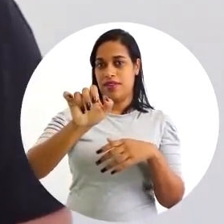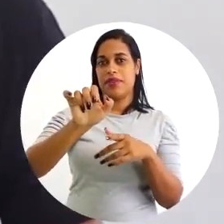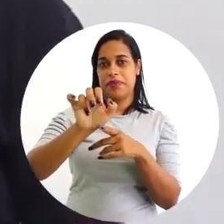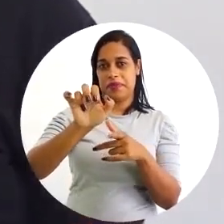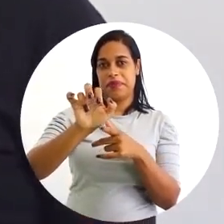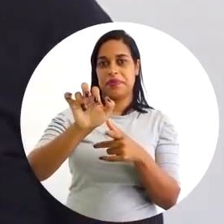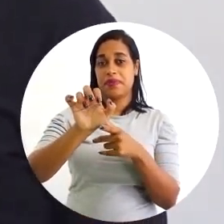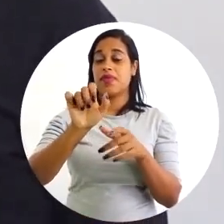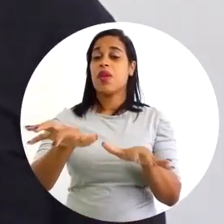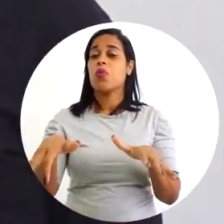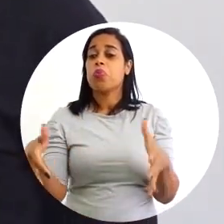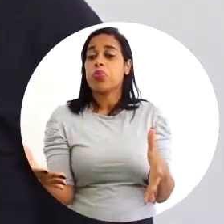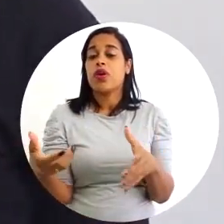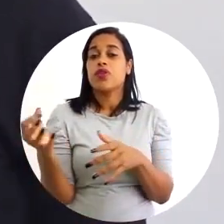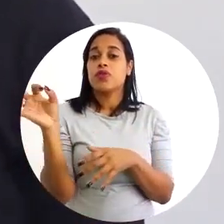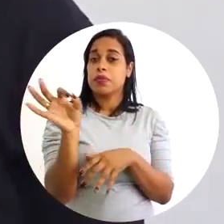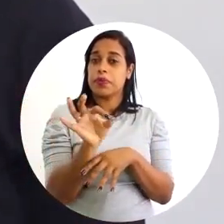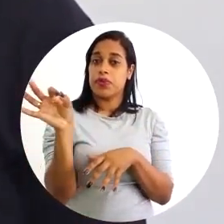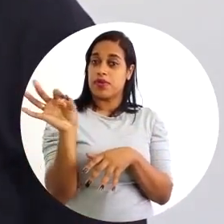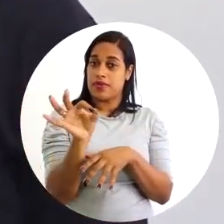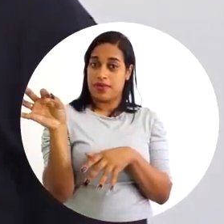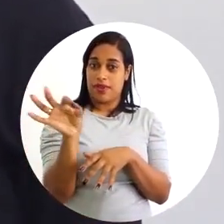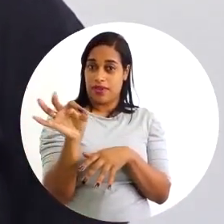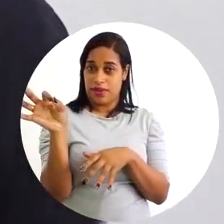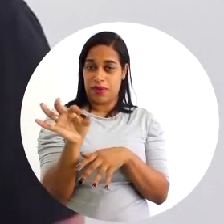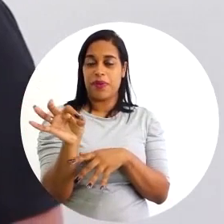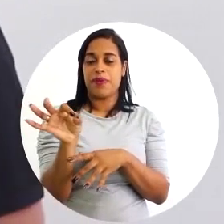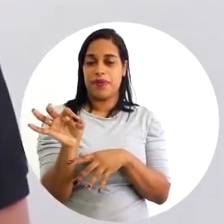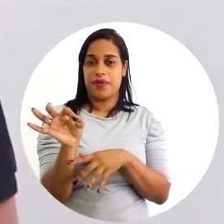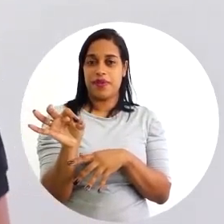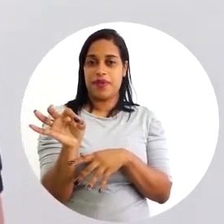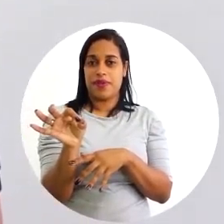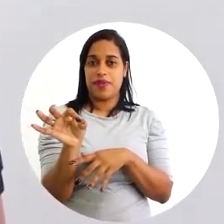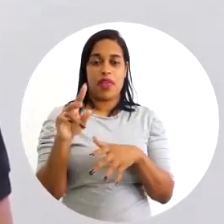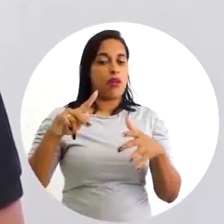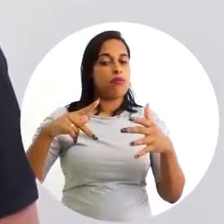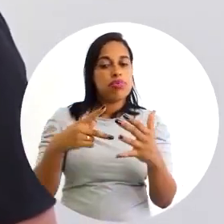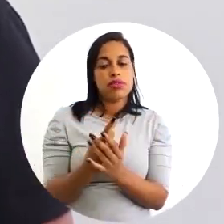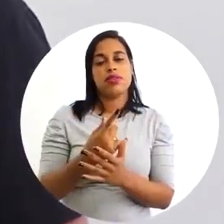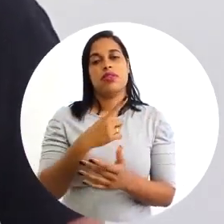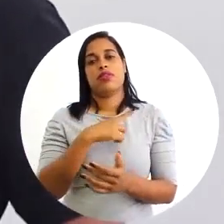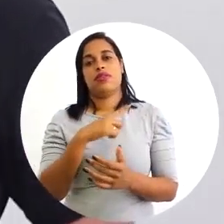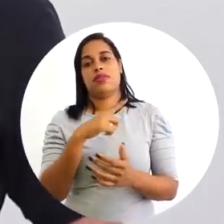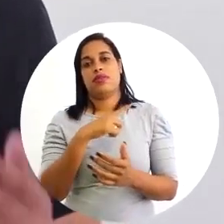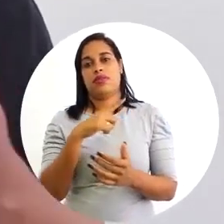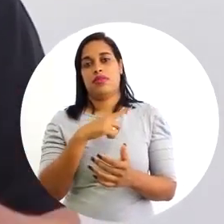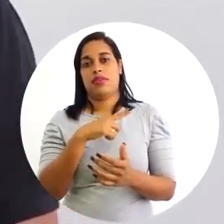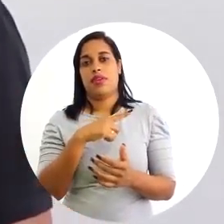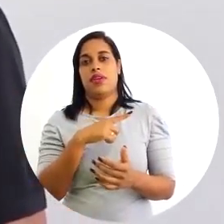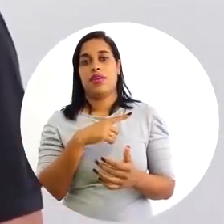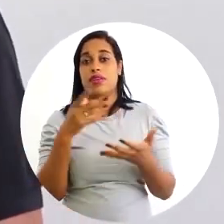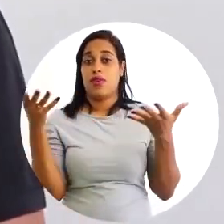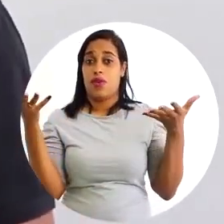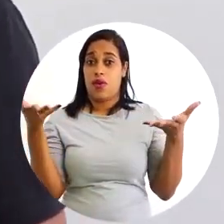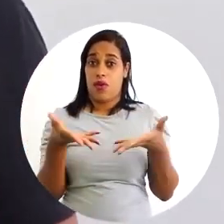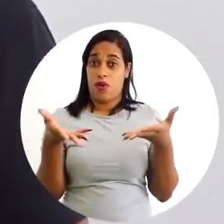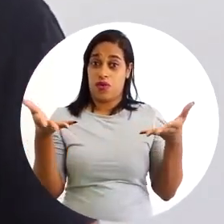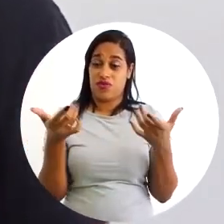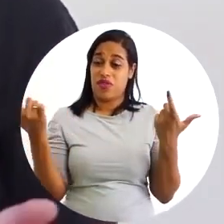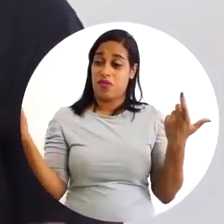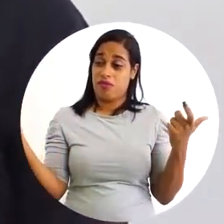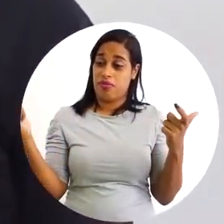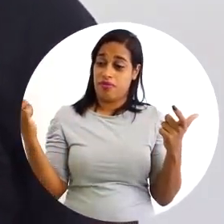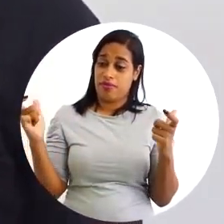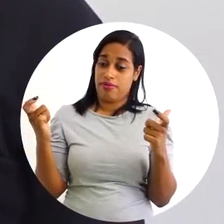Então, quantos por cento, né, de acidentes fatais declinaram,